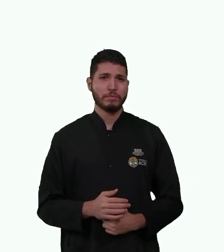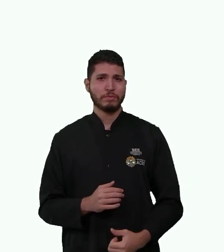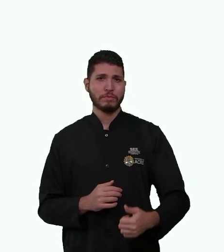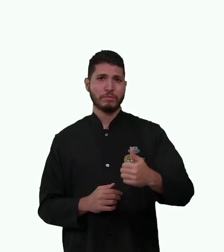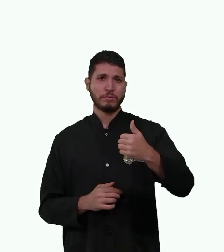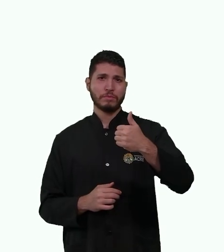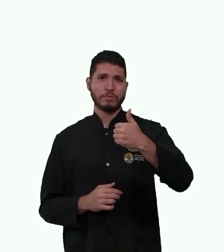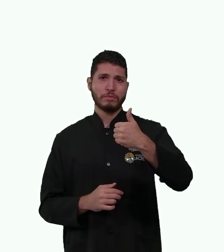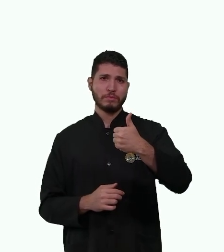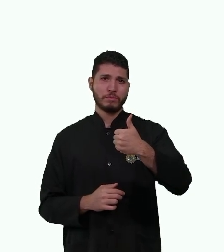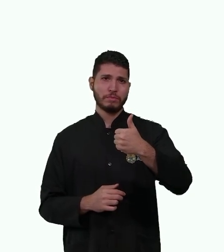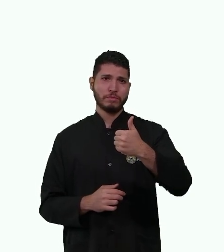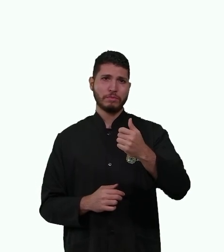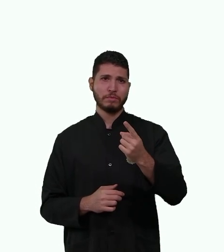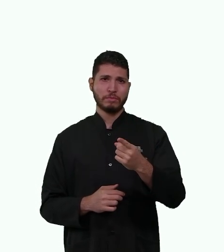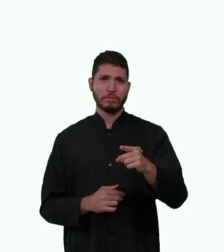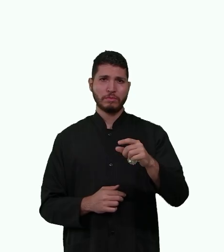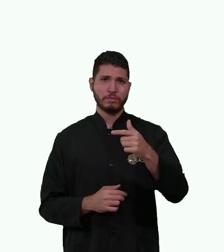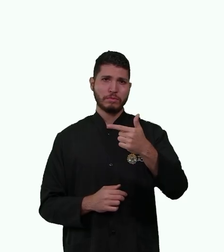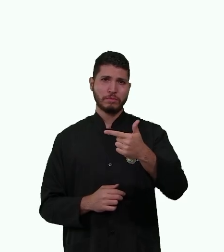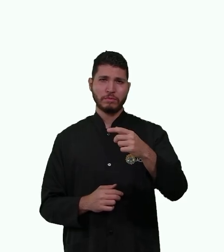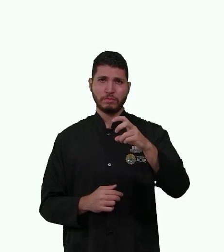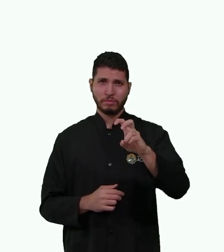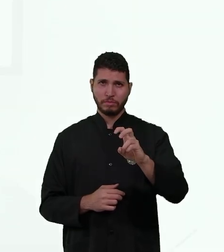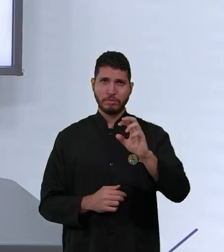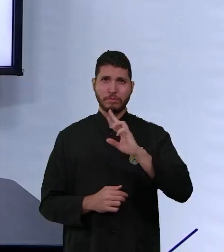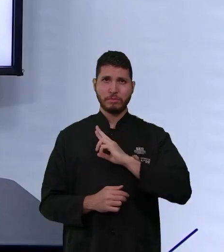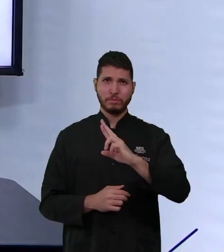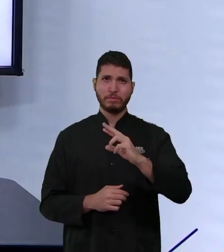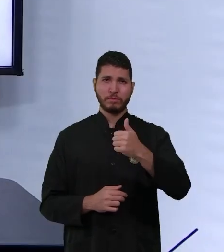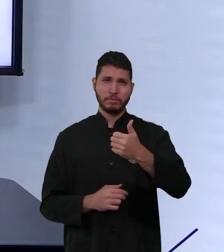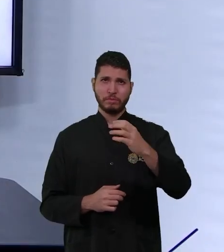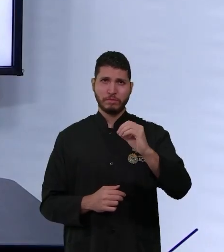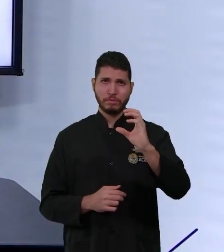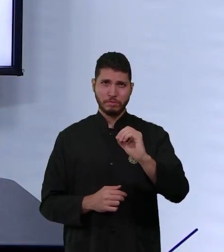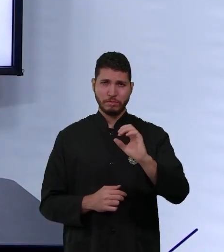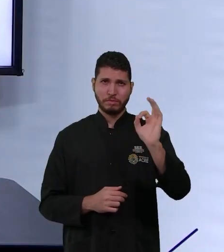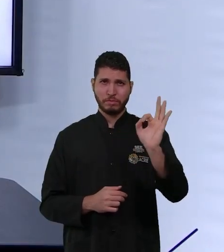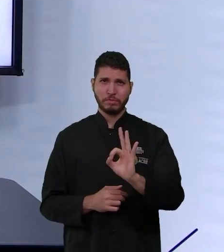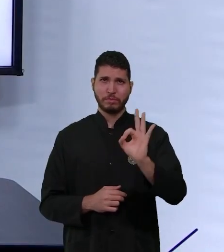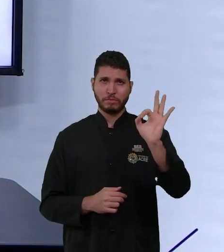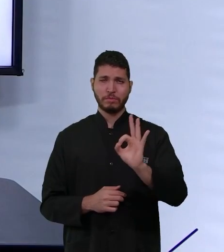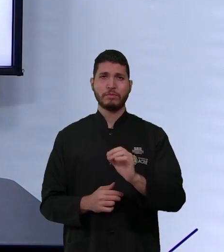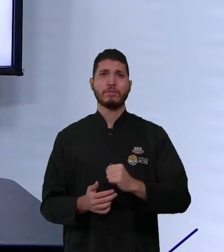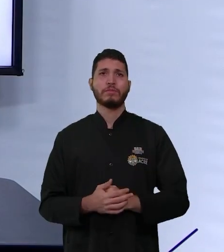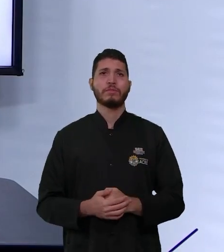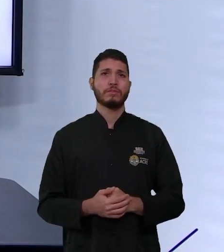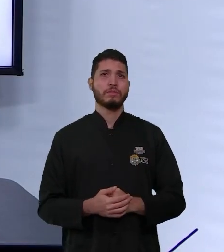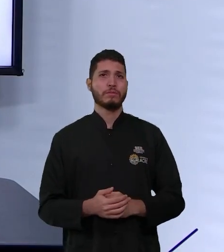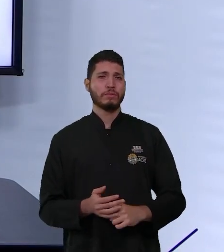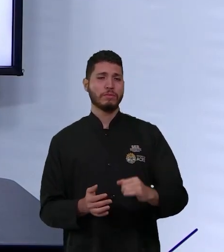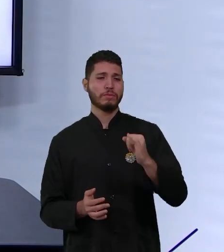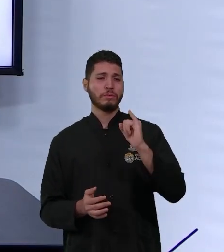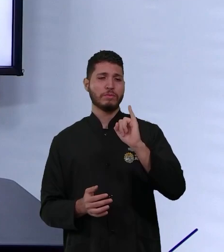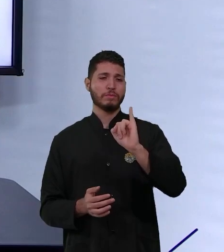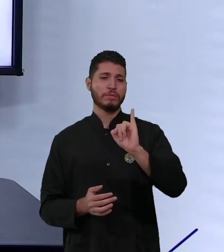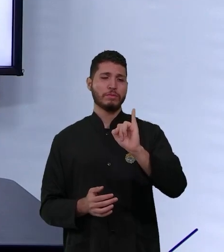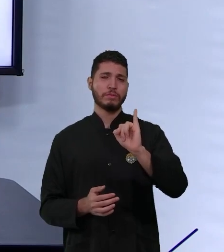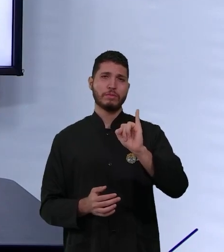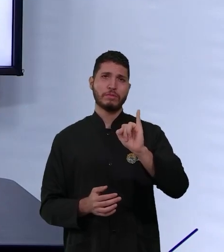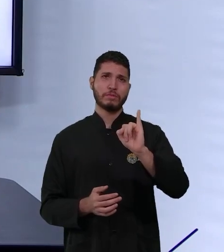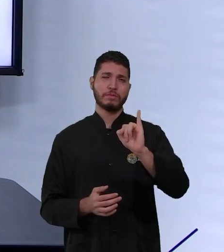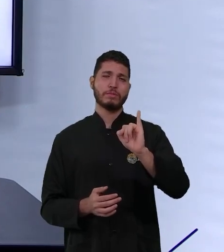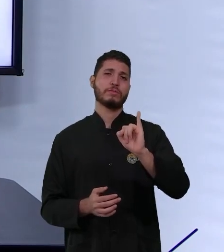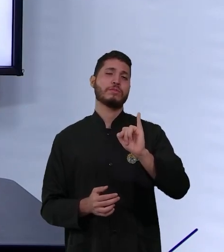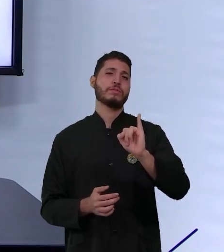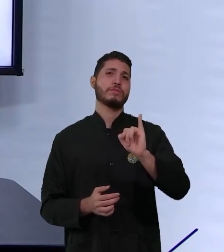ele representa 100% do valor. O i é o que você está colocando em cima, tá? Então, esse fator de